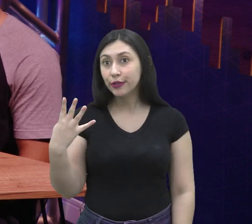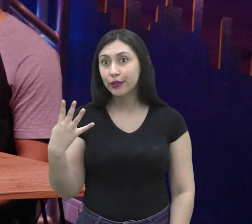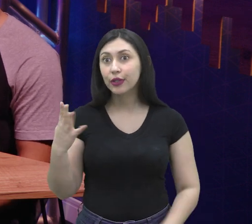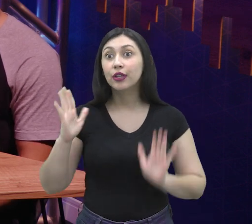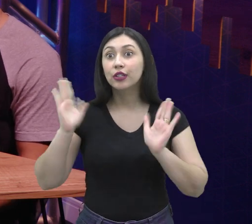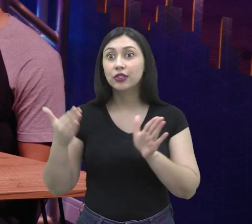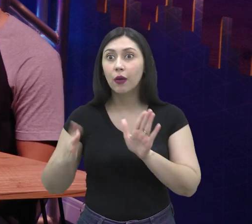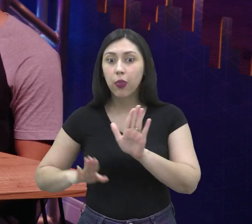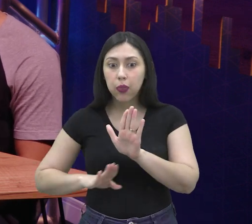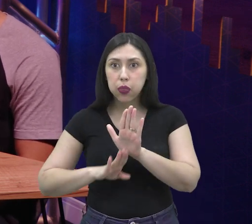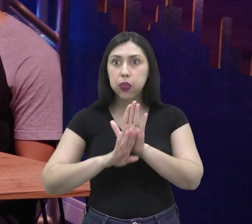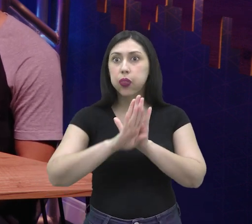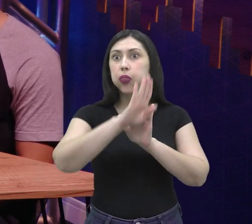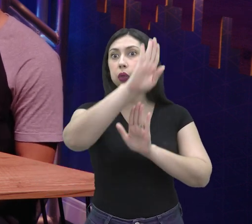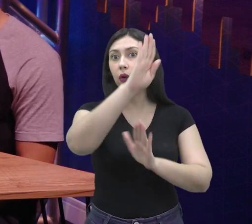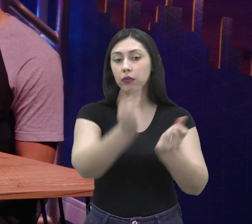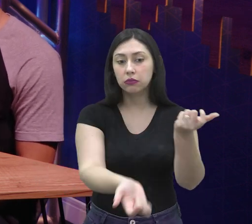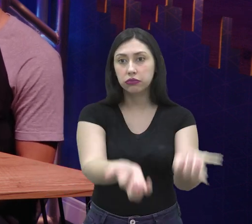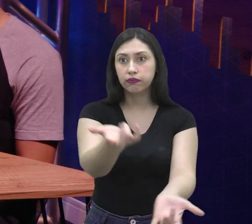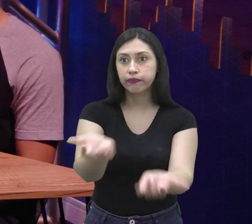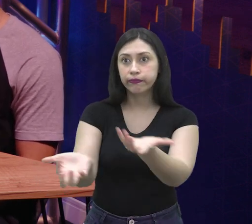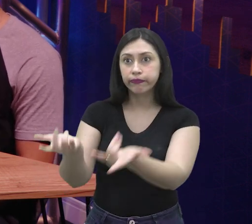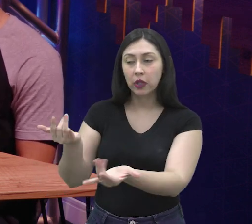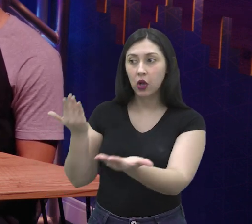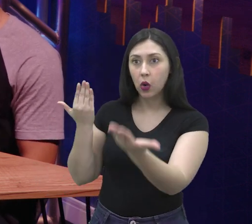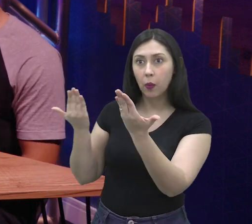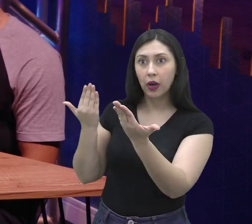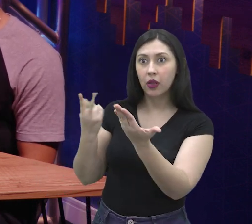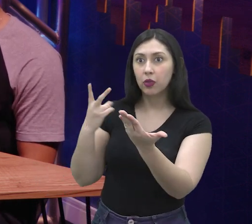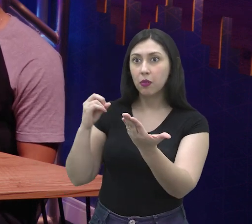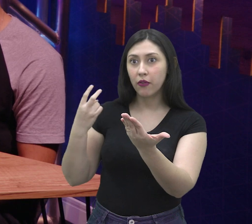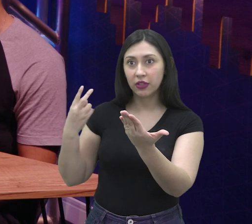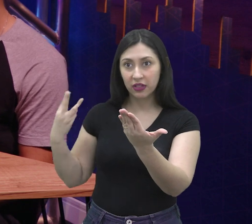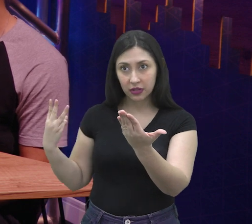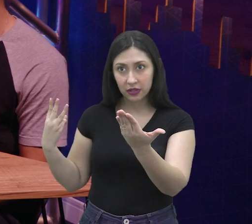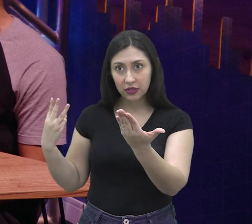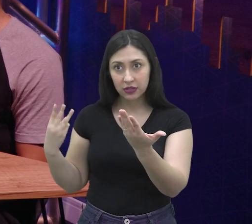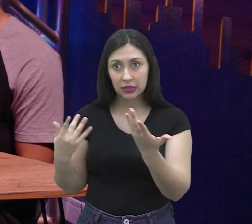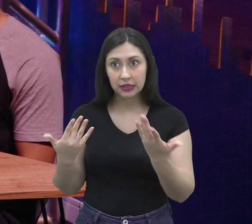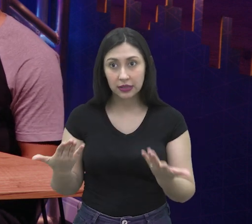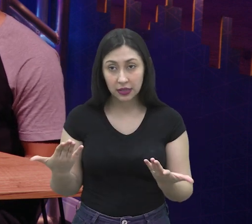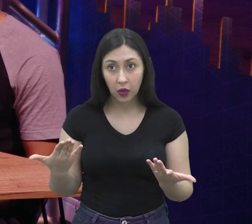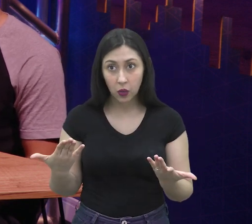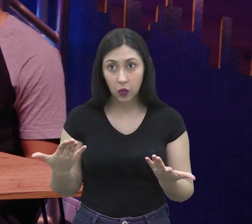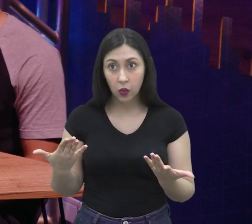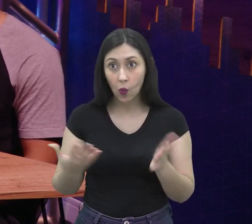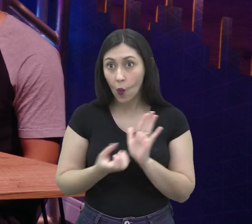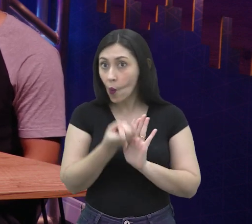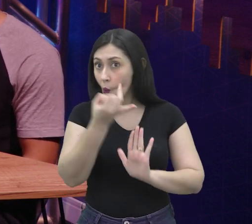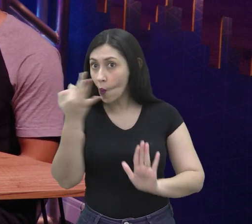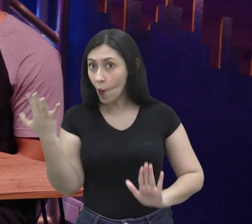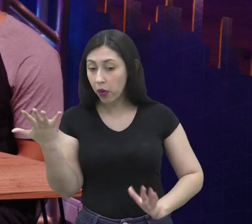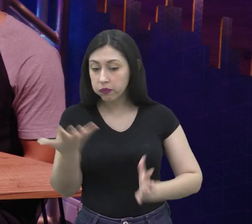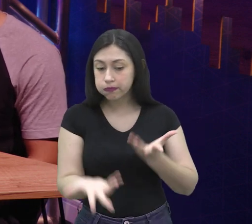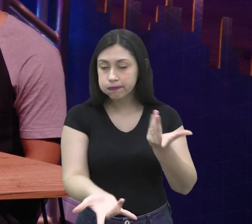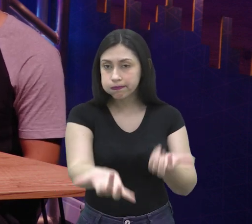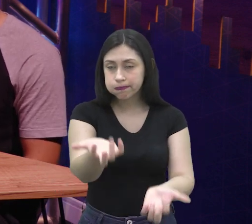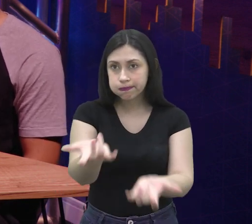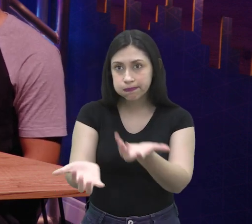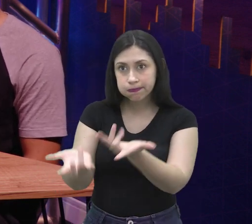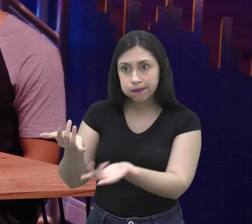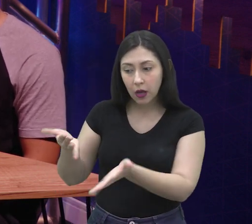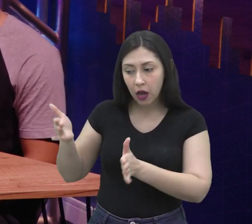já superou o número de queimadas do ano passado. Então, o número de foco de queimadas no Brasil